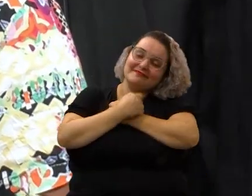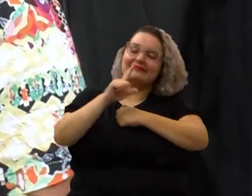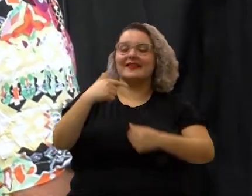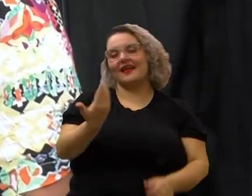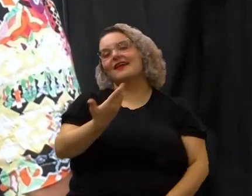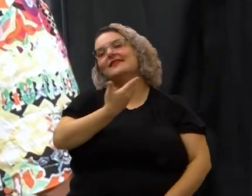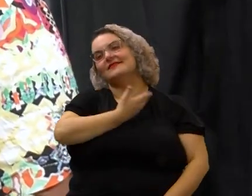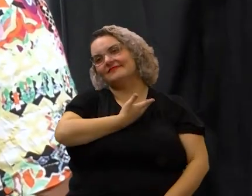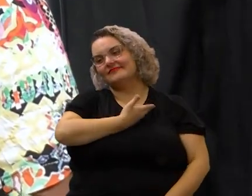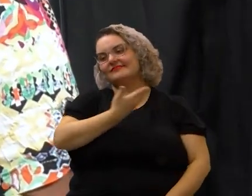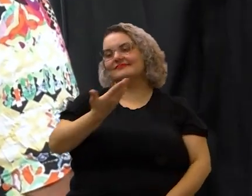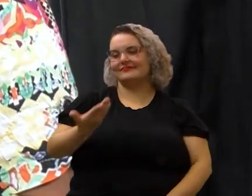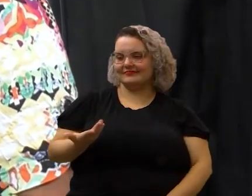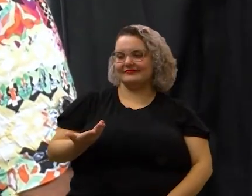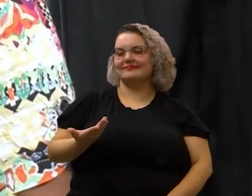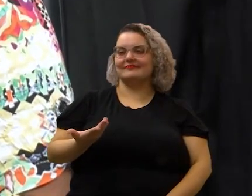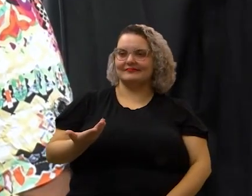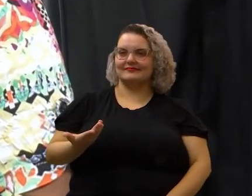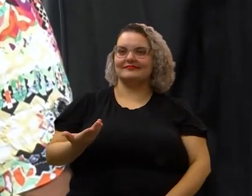os amigos que eu vou.